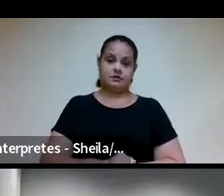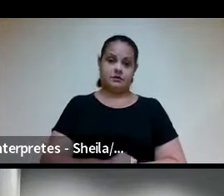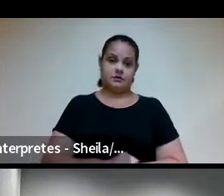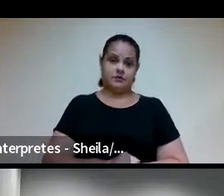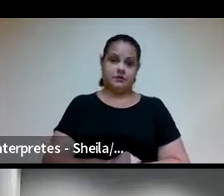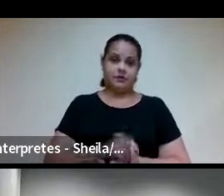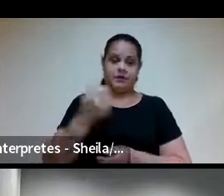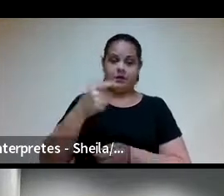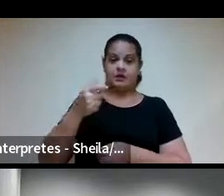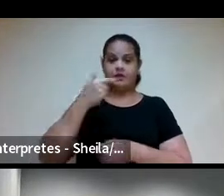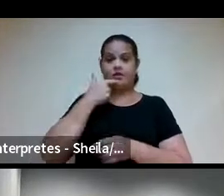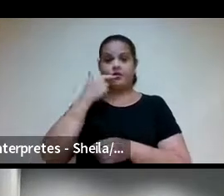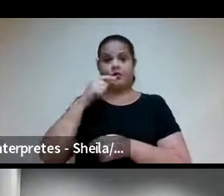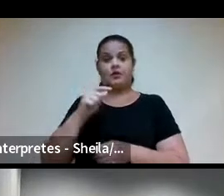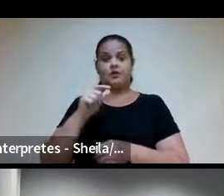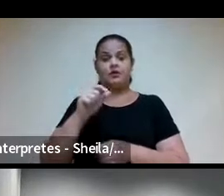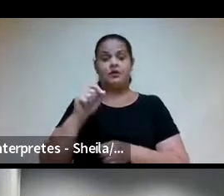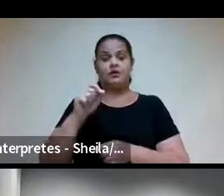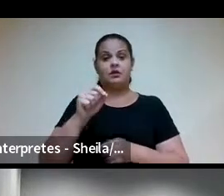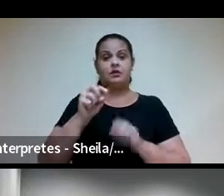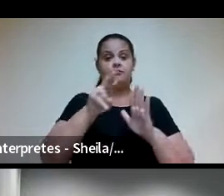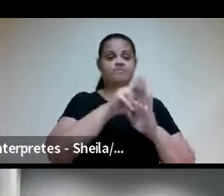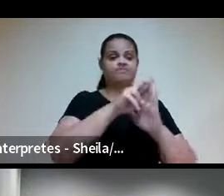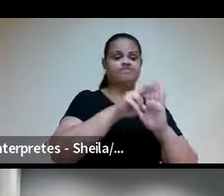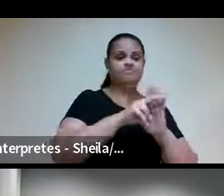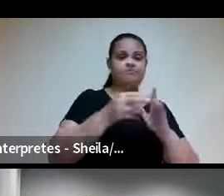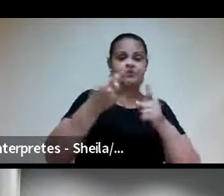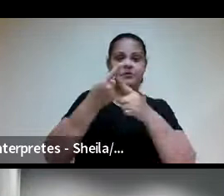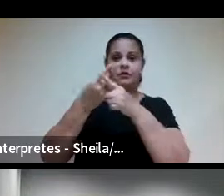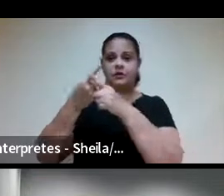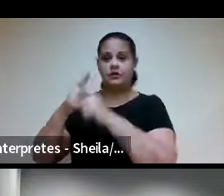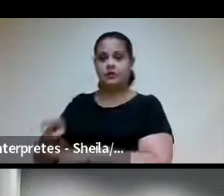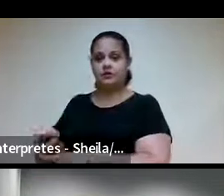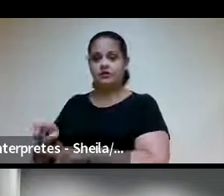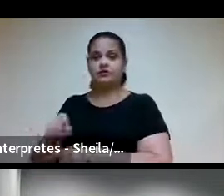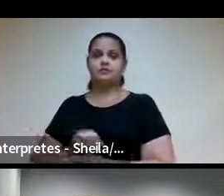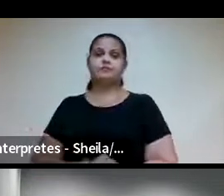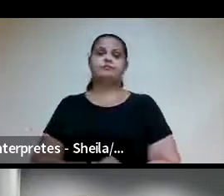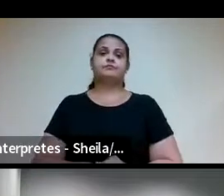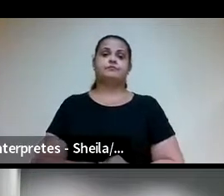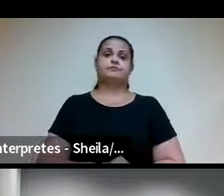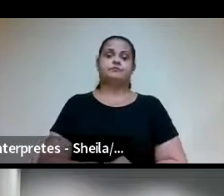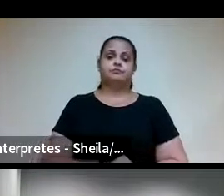na adequação da via eleita, rejeito as preliminares arguídas, senhor presidente.